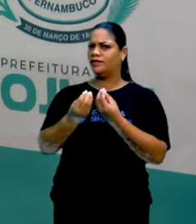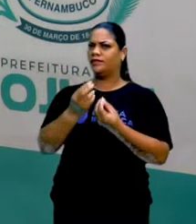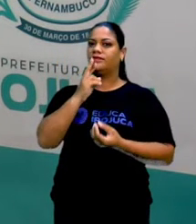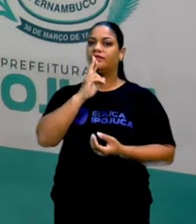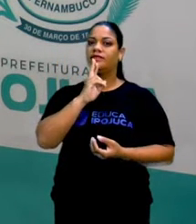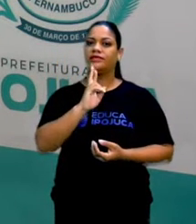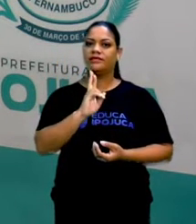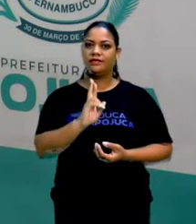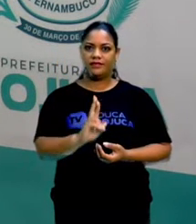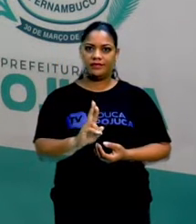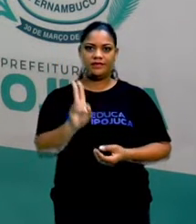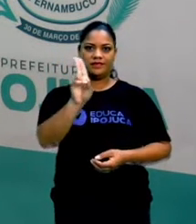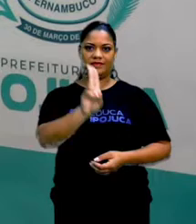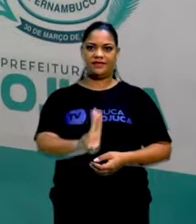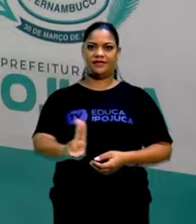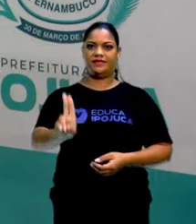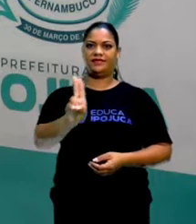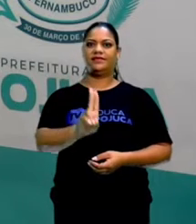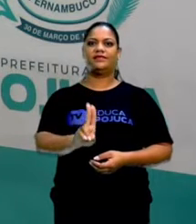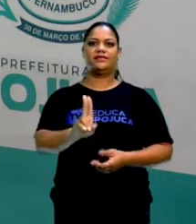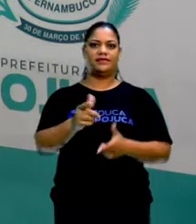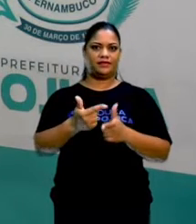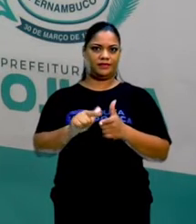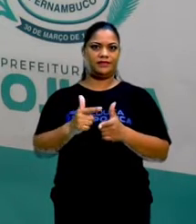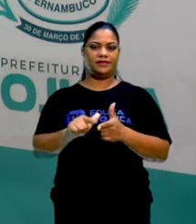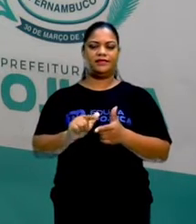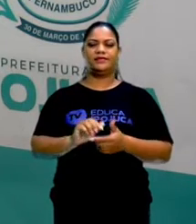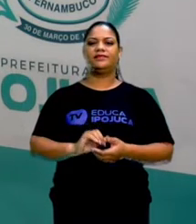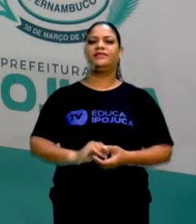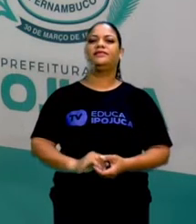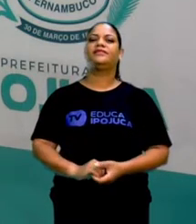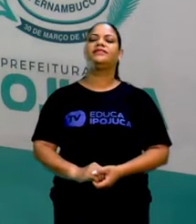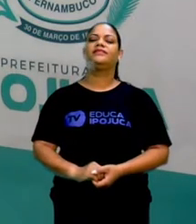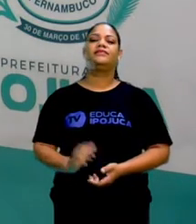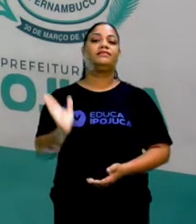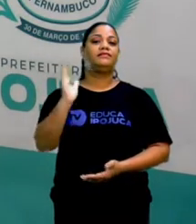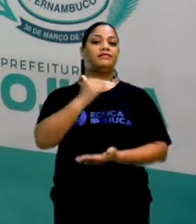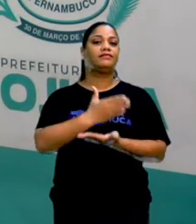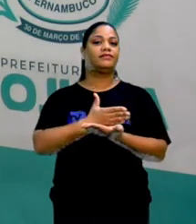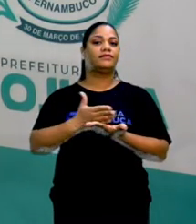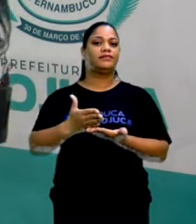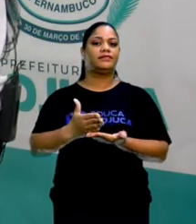continhas que nós vamos usar nos nossos problemas de matemática? Vamos lá?